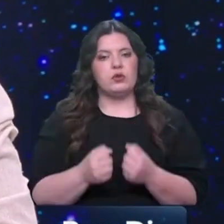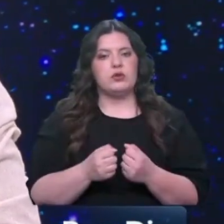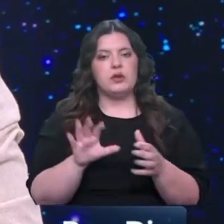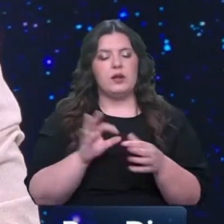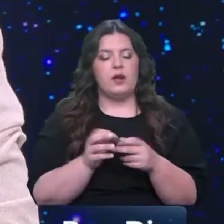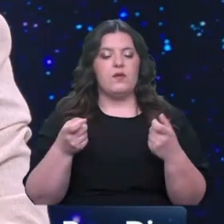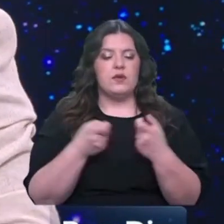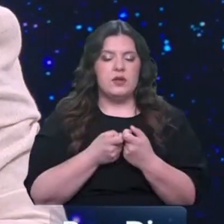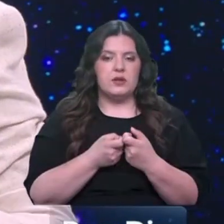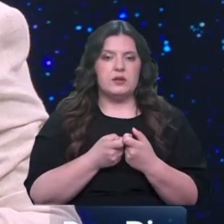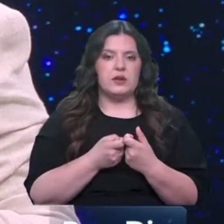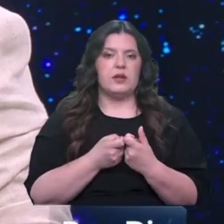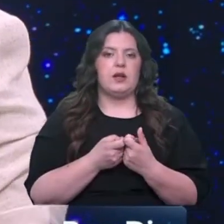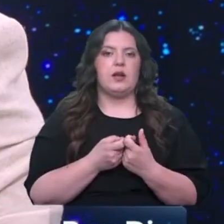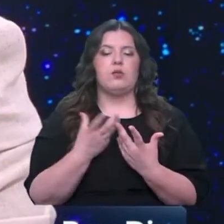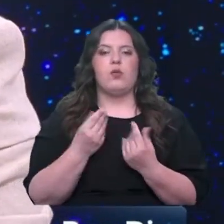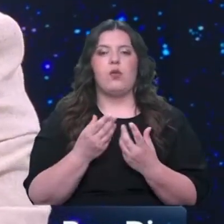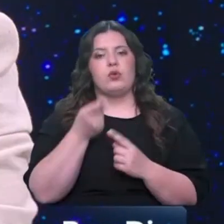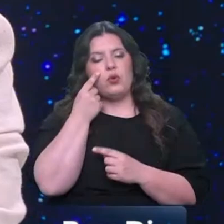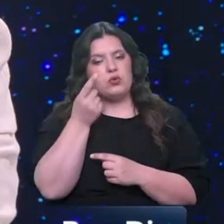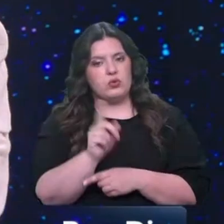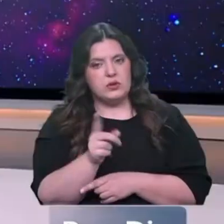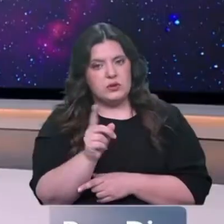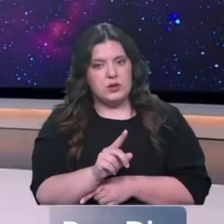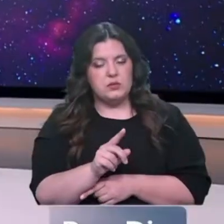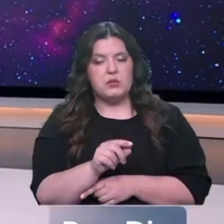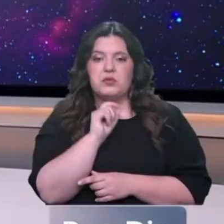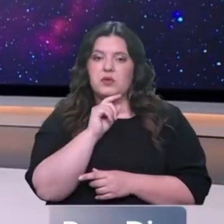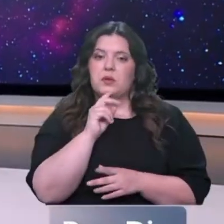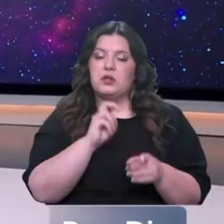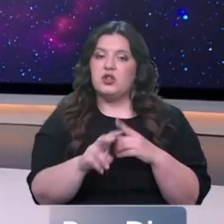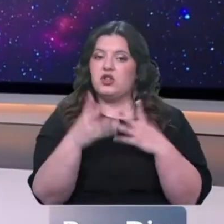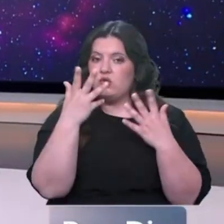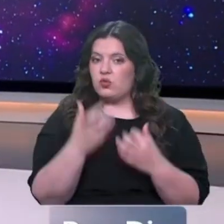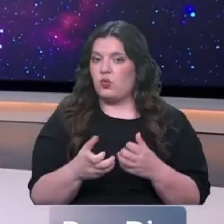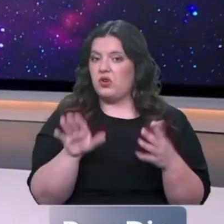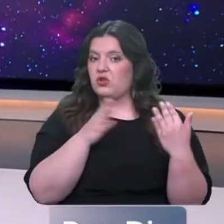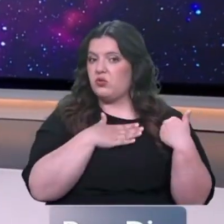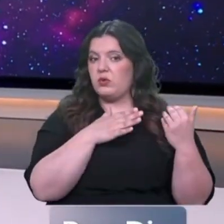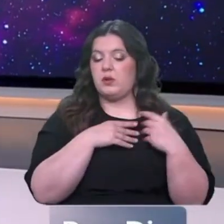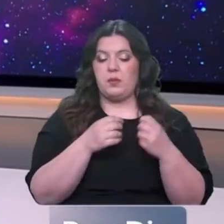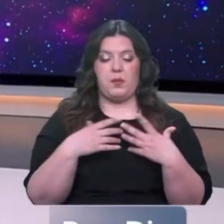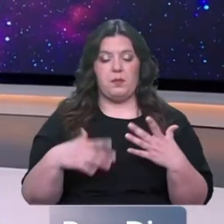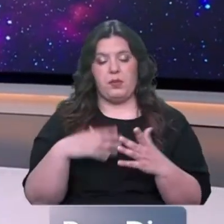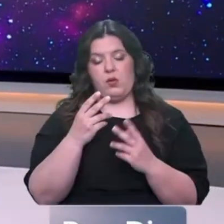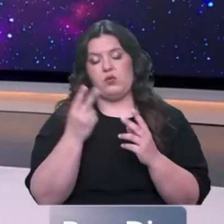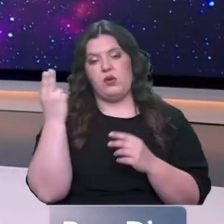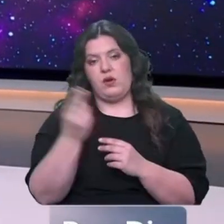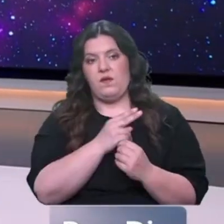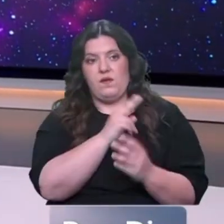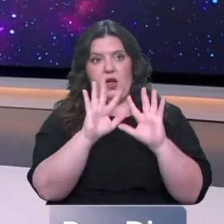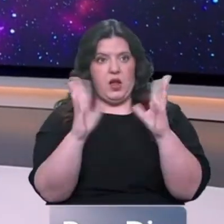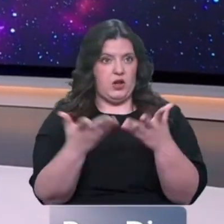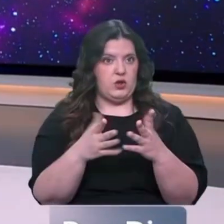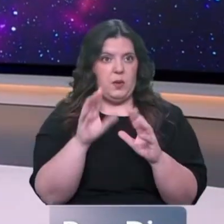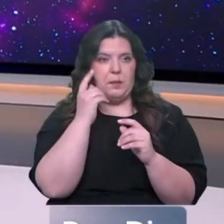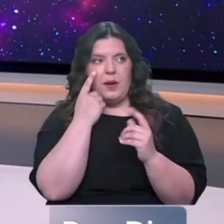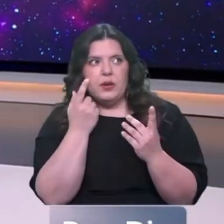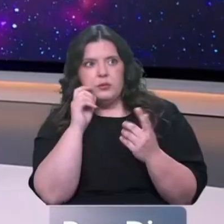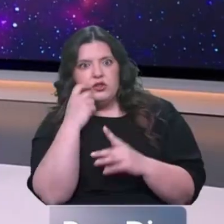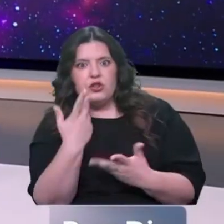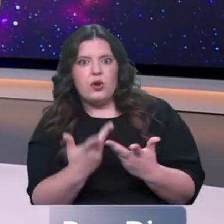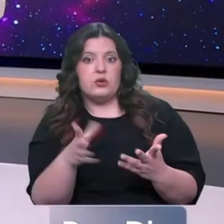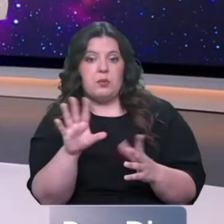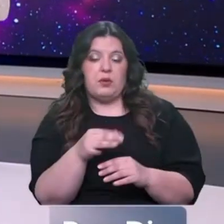da física. Há muita física que nós não conhecemos. Talvez a energia escura, responsável pela expansão do universo, ainda mais misteriosa do que o mistério que já